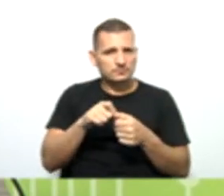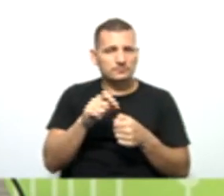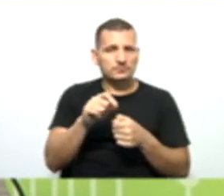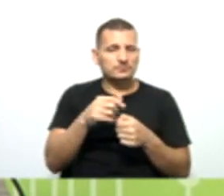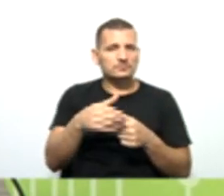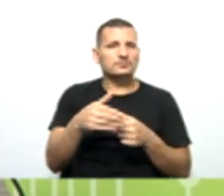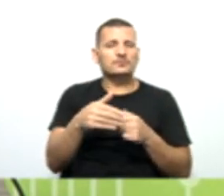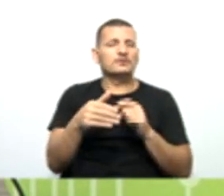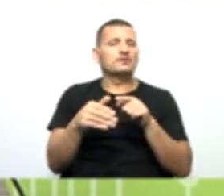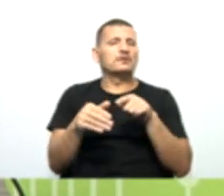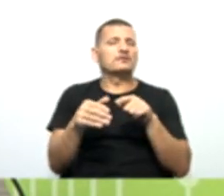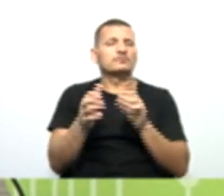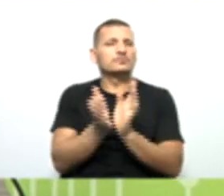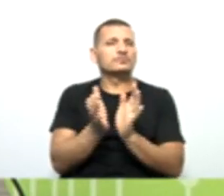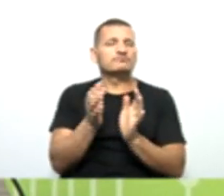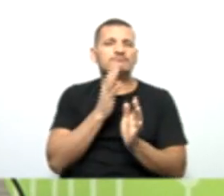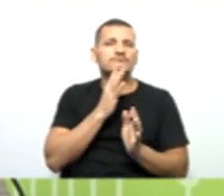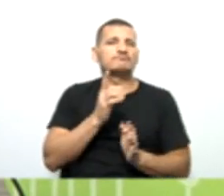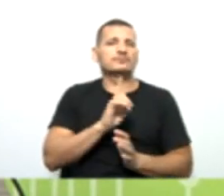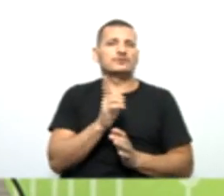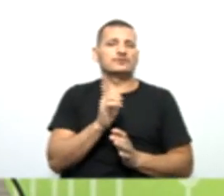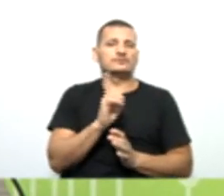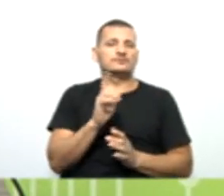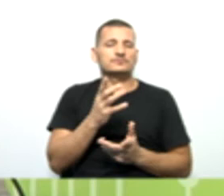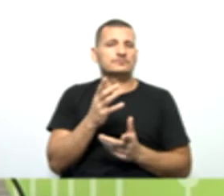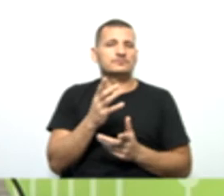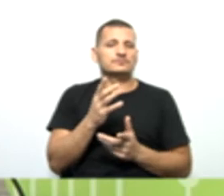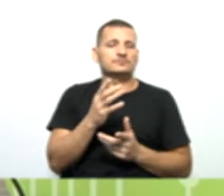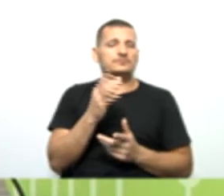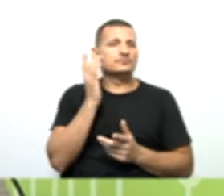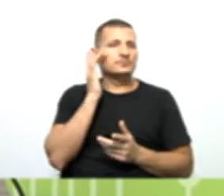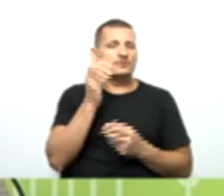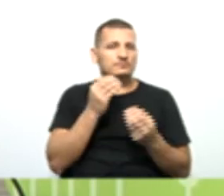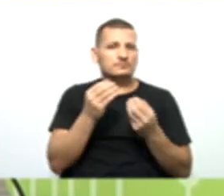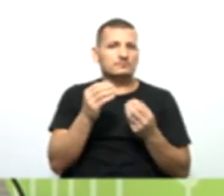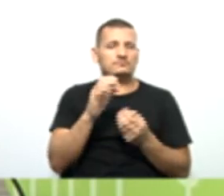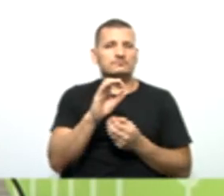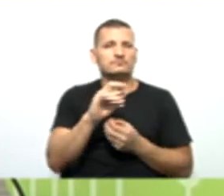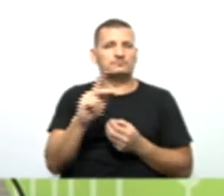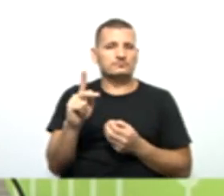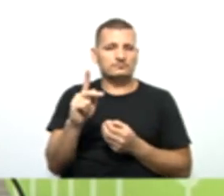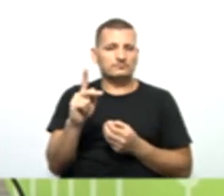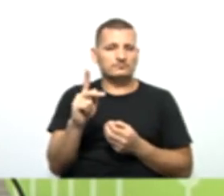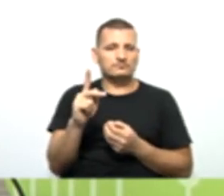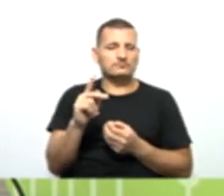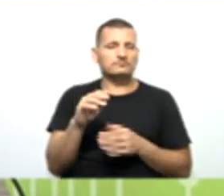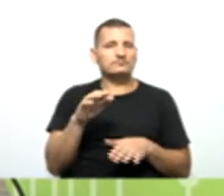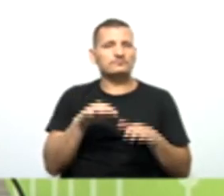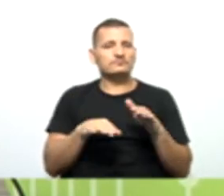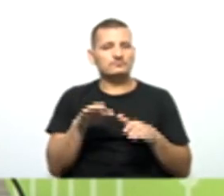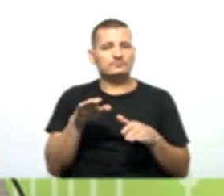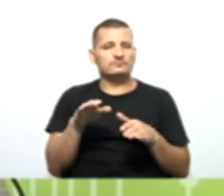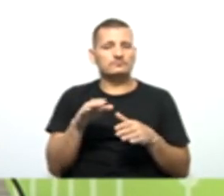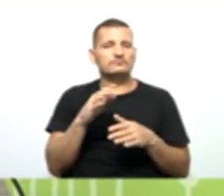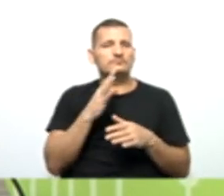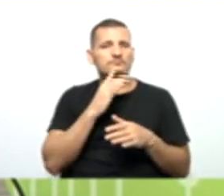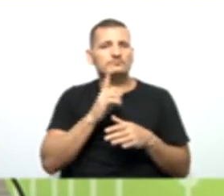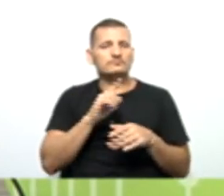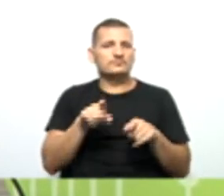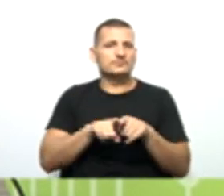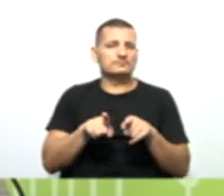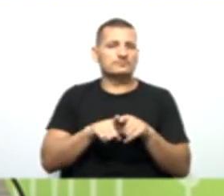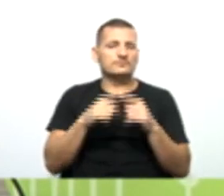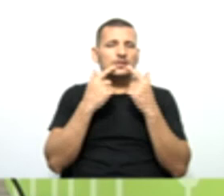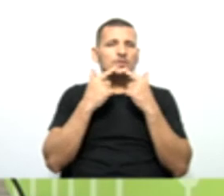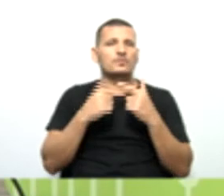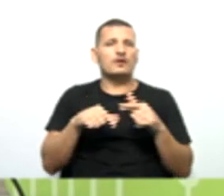tem o conhecimento necessário, não conhece o funcionamento de cooperativa, às vezes a equipe não conhece uma linguagem de programação,